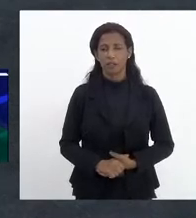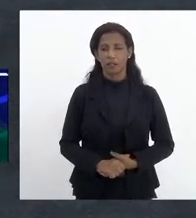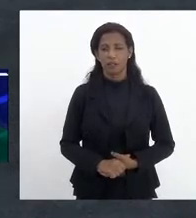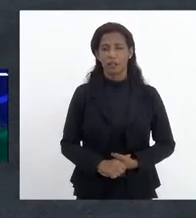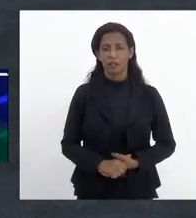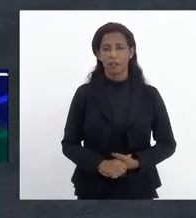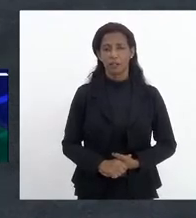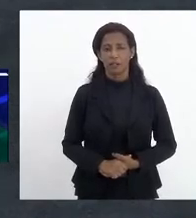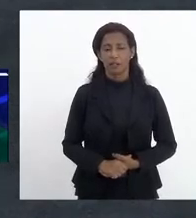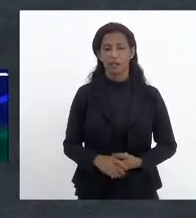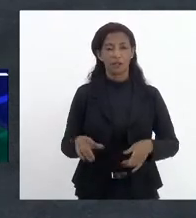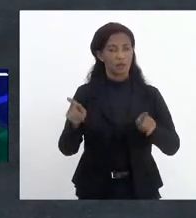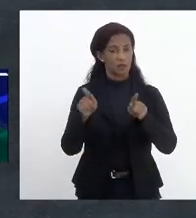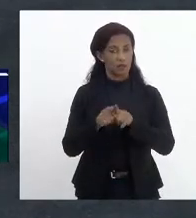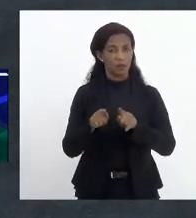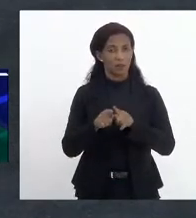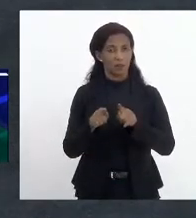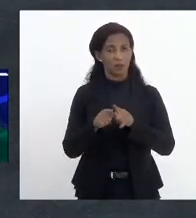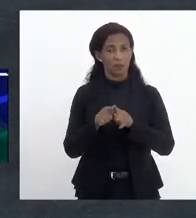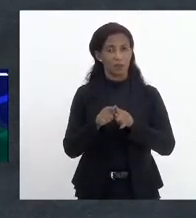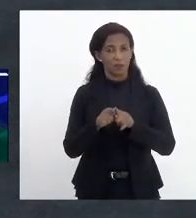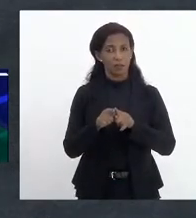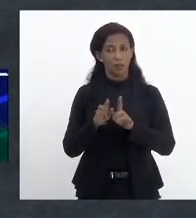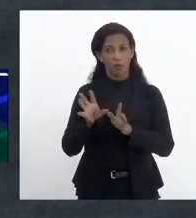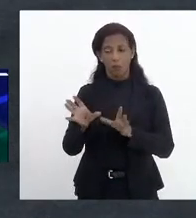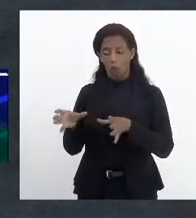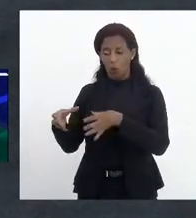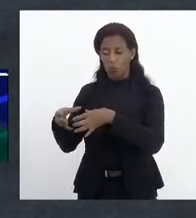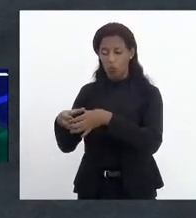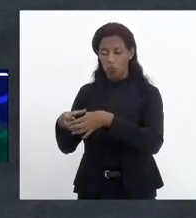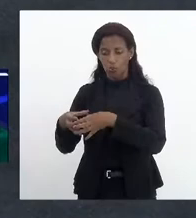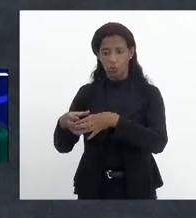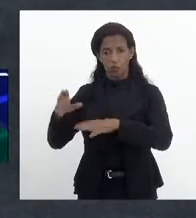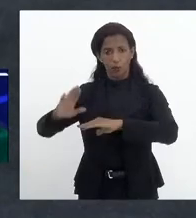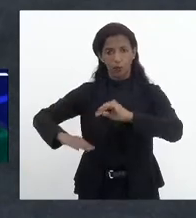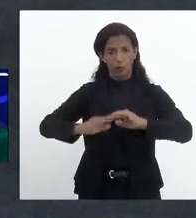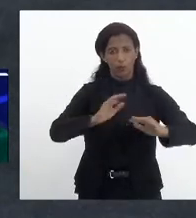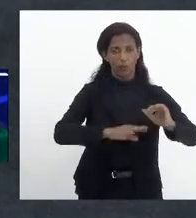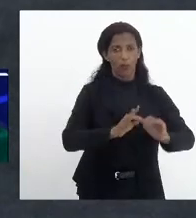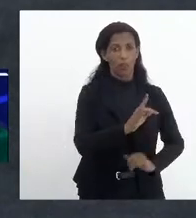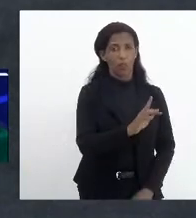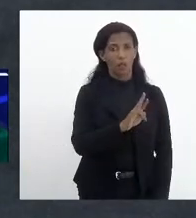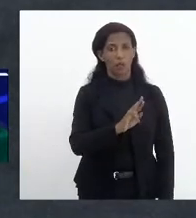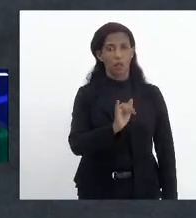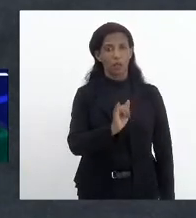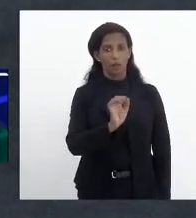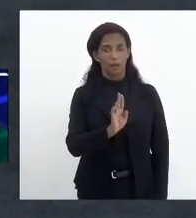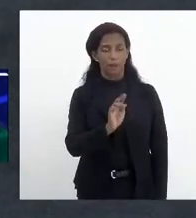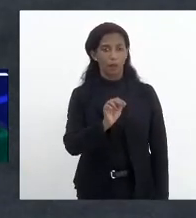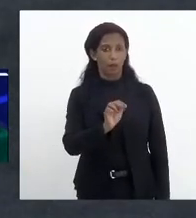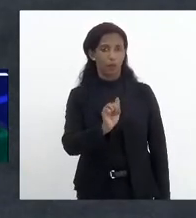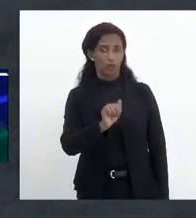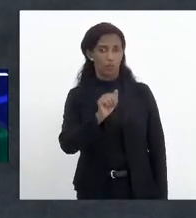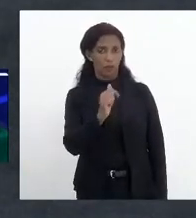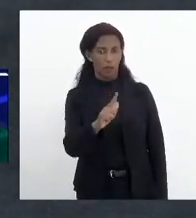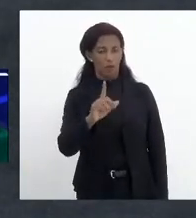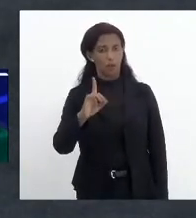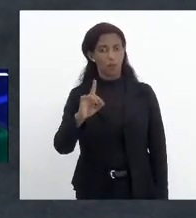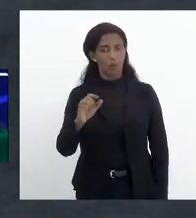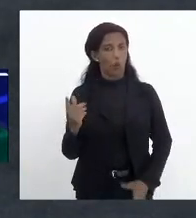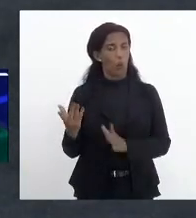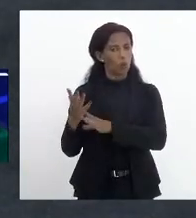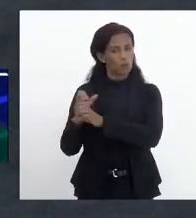a isonomia, né, com os cargos do Tribunal de Contas é uma coisa justa. Então, eu queria